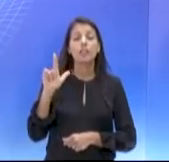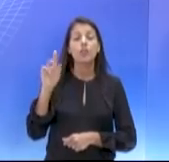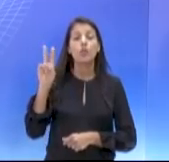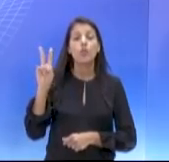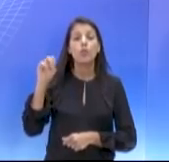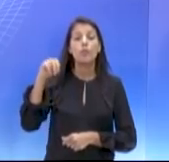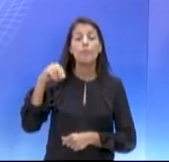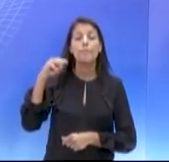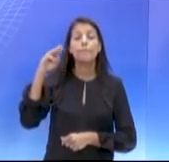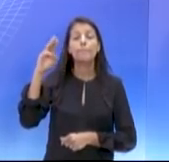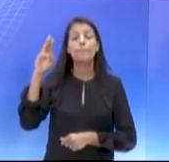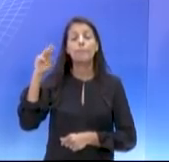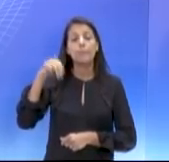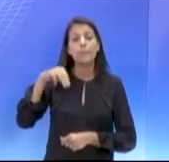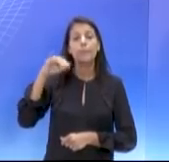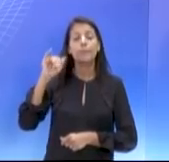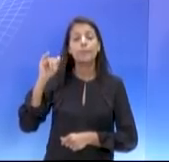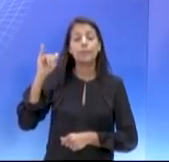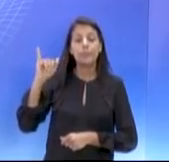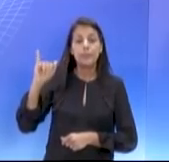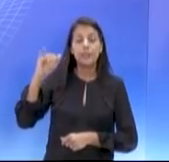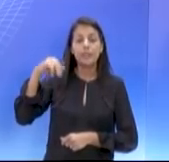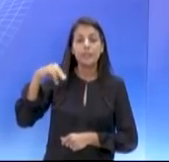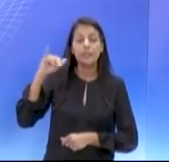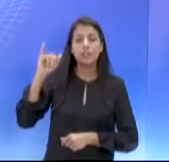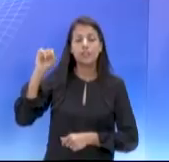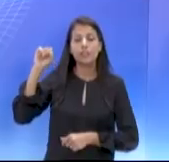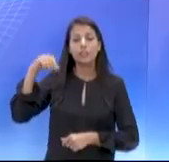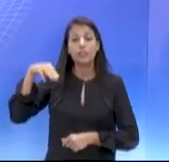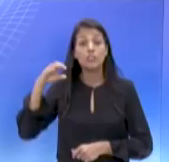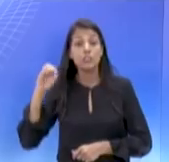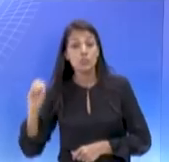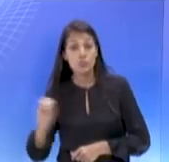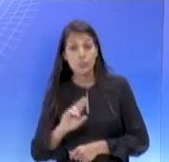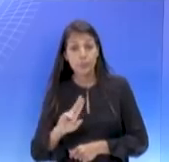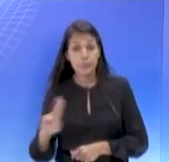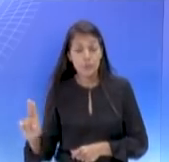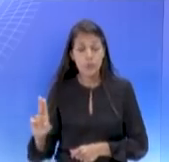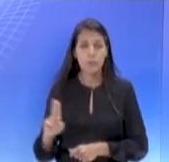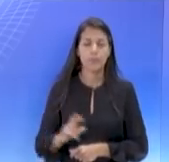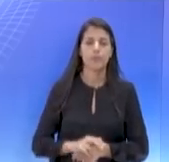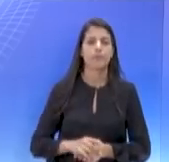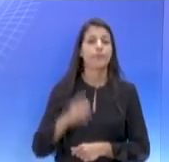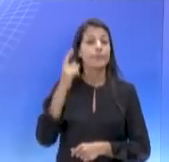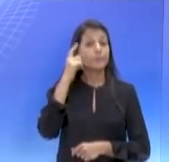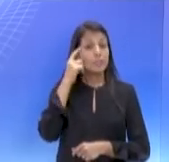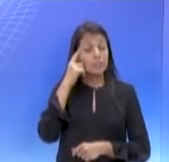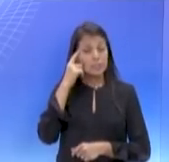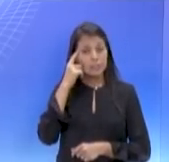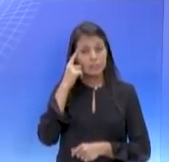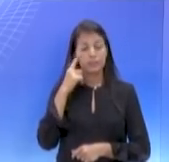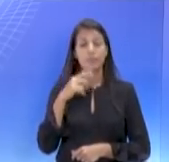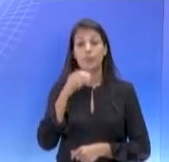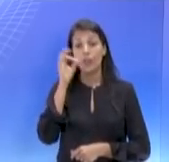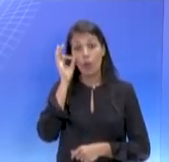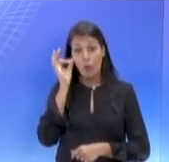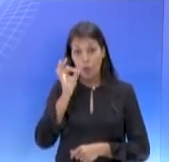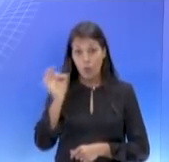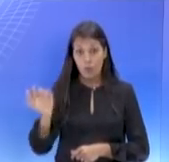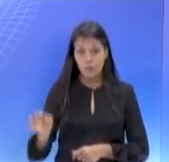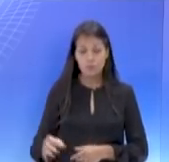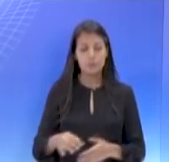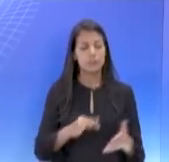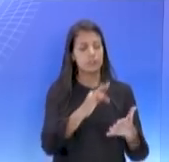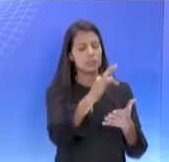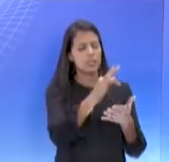o tanto de dica que tem nessa questão. Primeiro, nós temos que ler o texto pausadamente, com cuidado